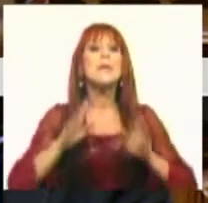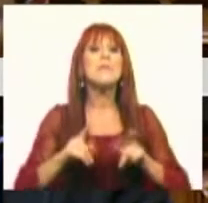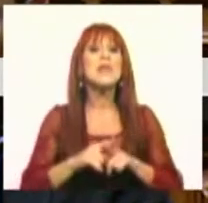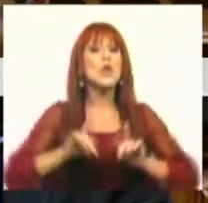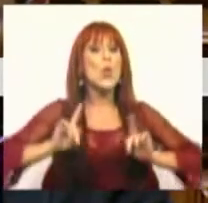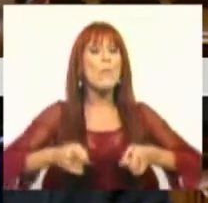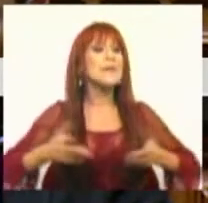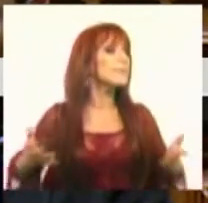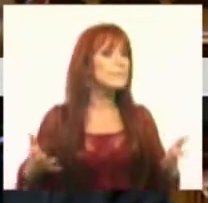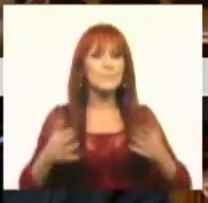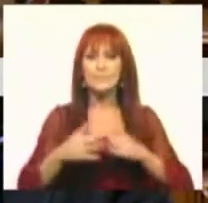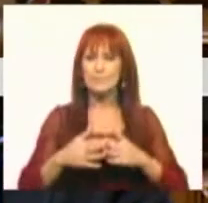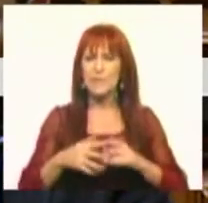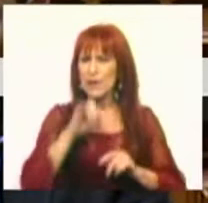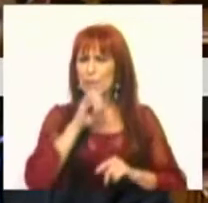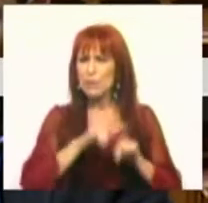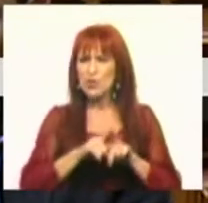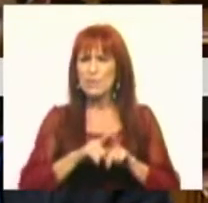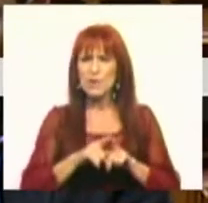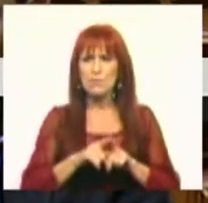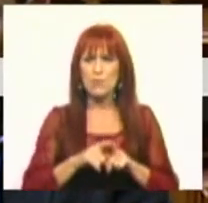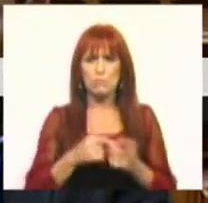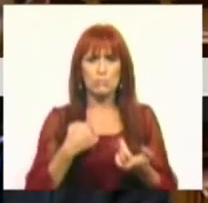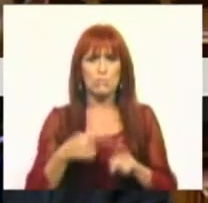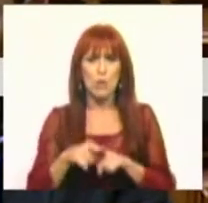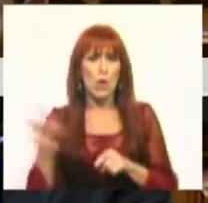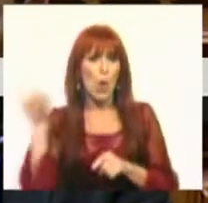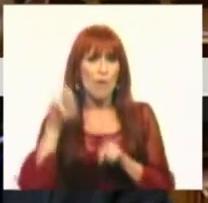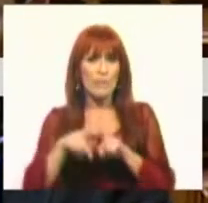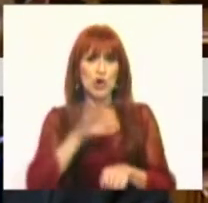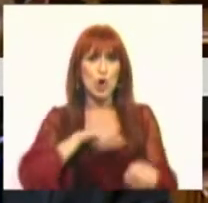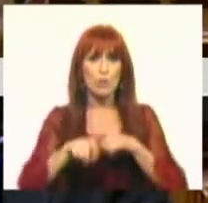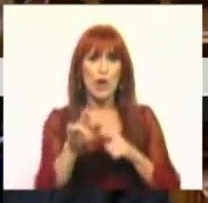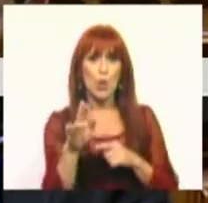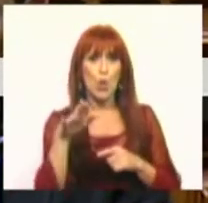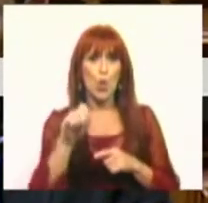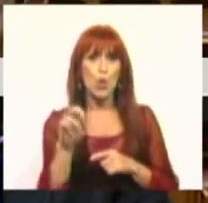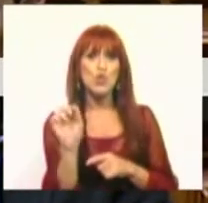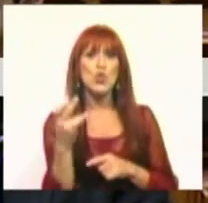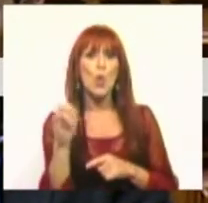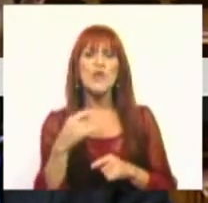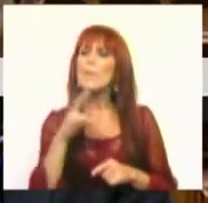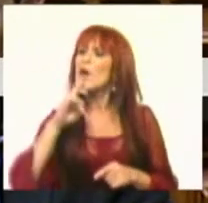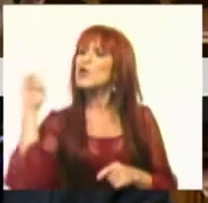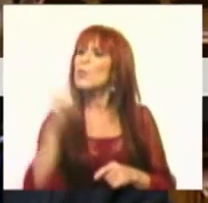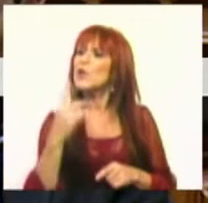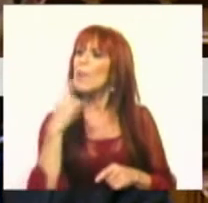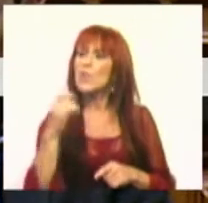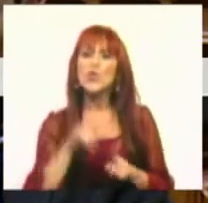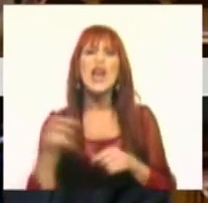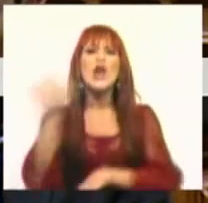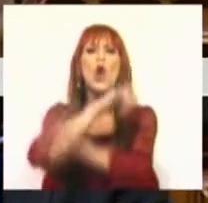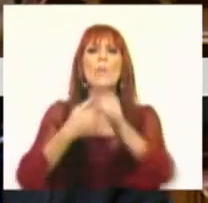começar necessariamente, e talvez desiludindo o deputado Hugo Soares, para responder à questão: que